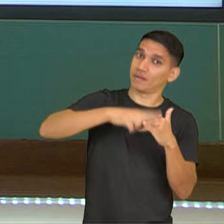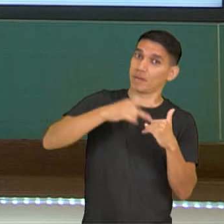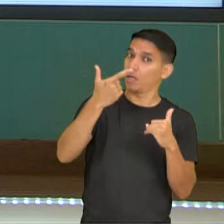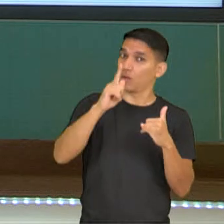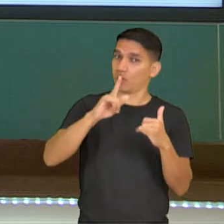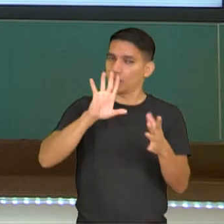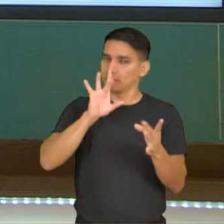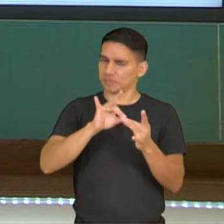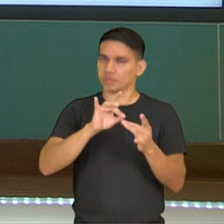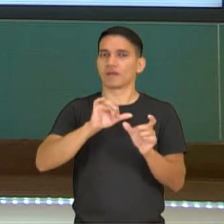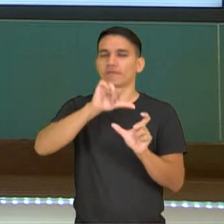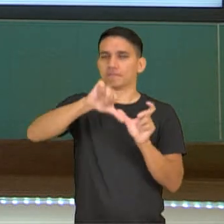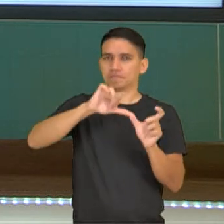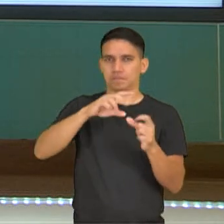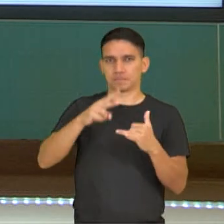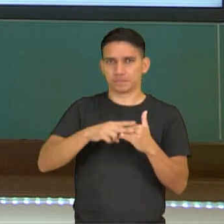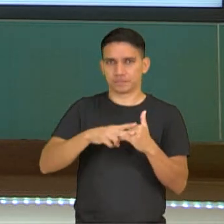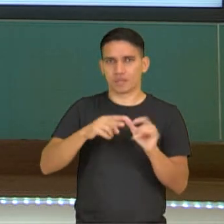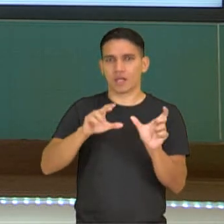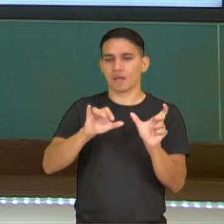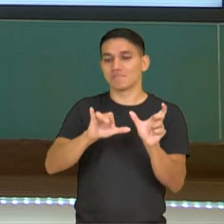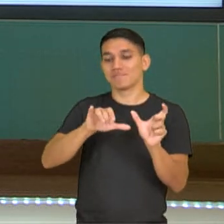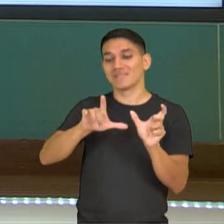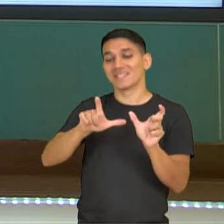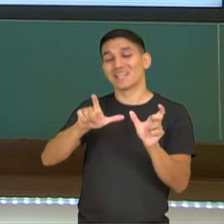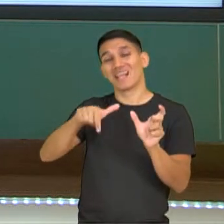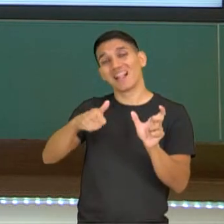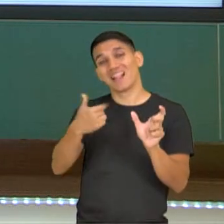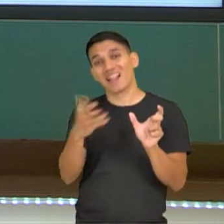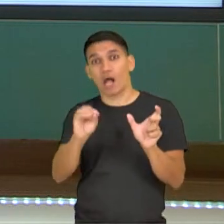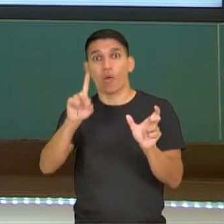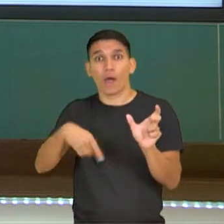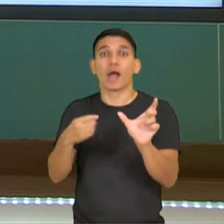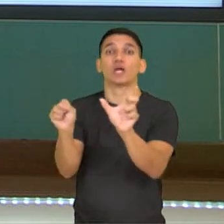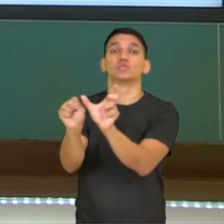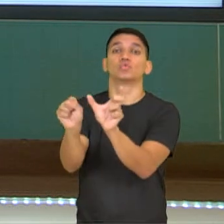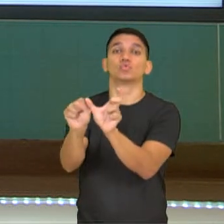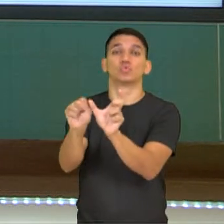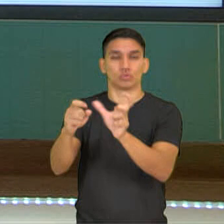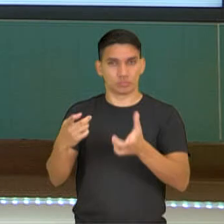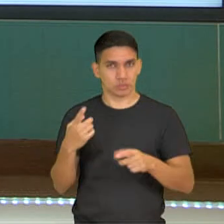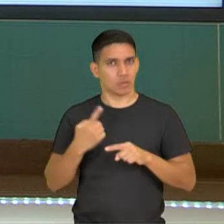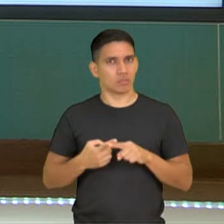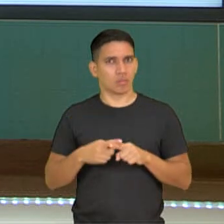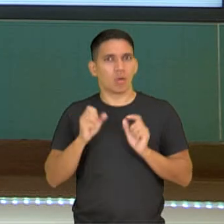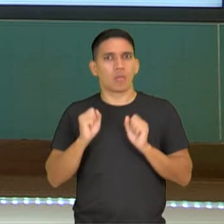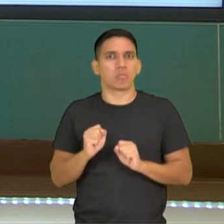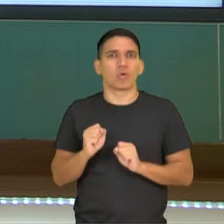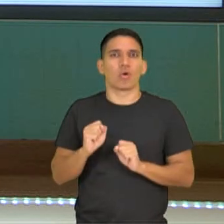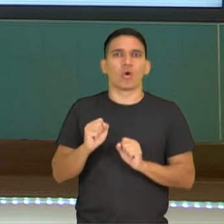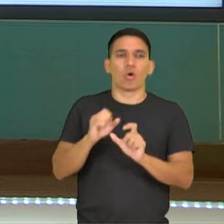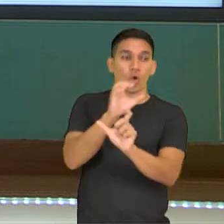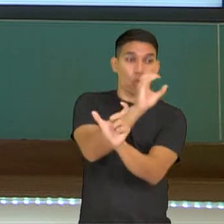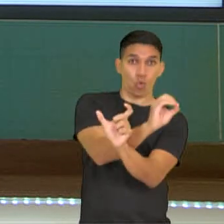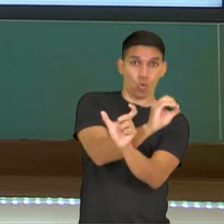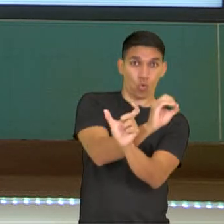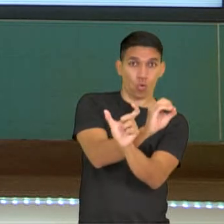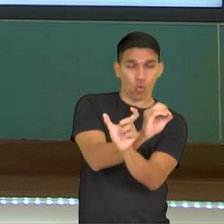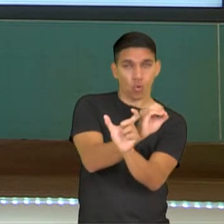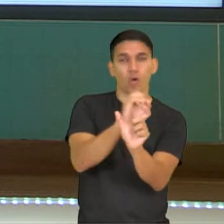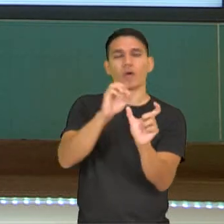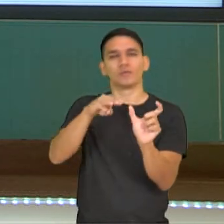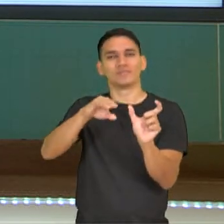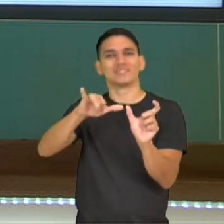é o verbo flexionado. Comilão já se torna um substantivo, né? Porque eu posso colocar o o na frente. Lembra que a gente falou